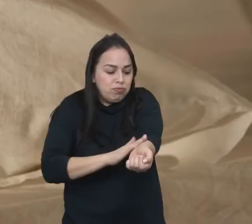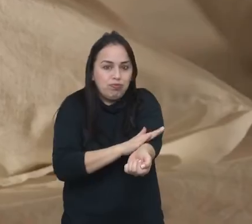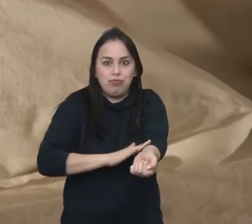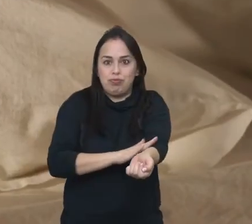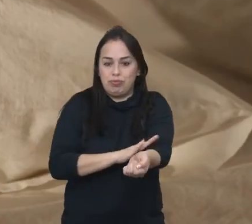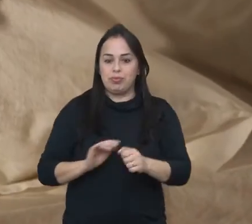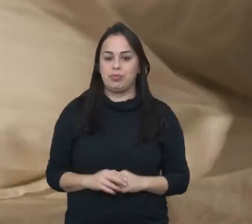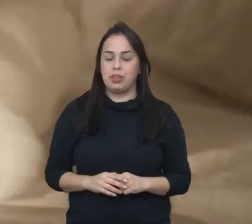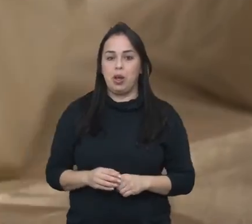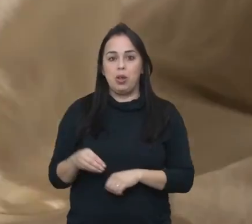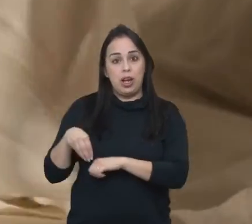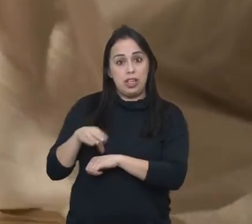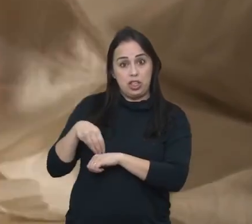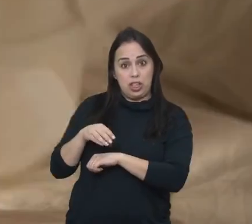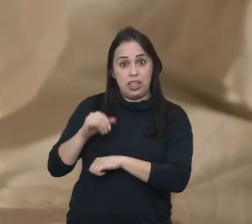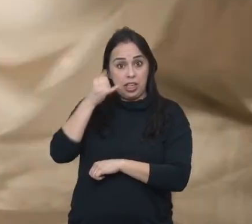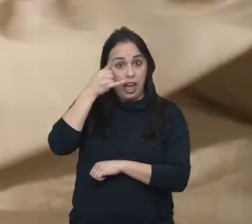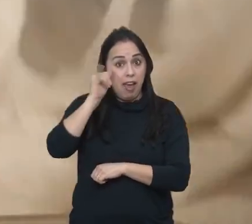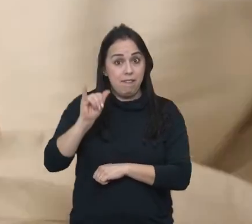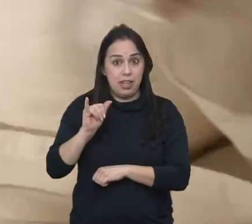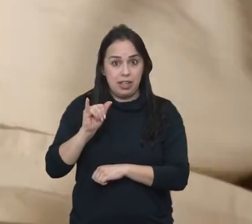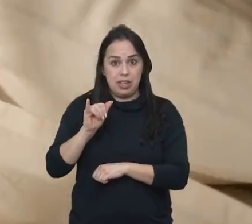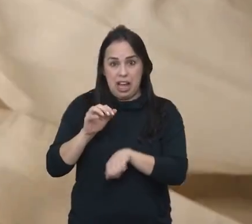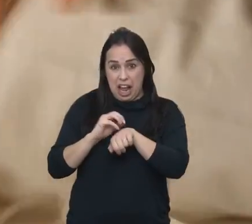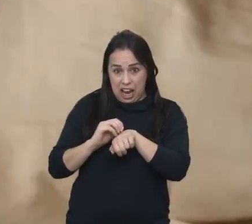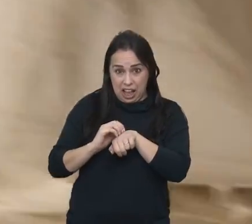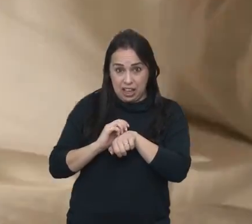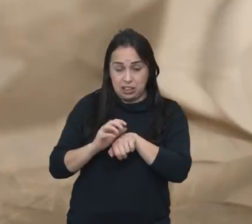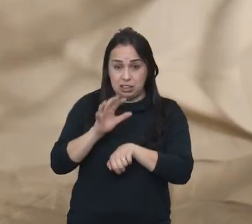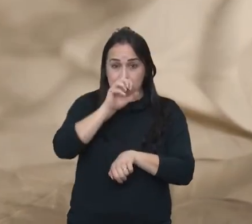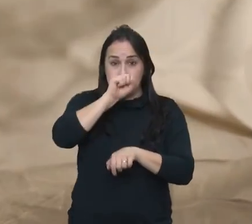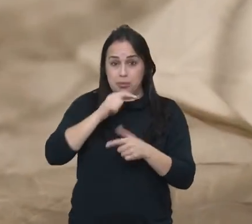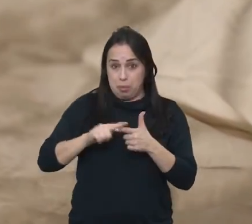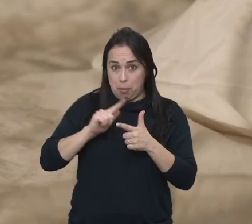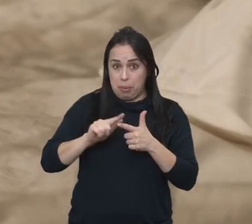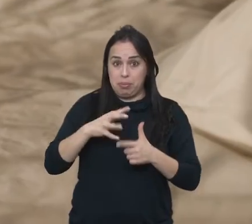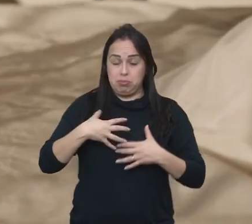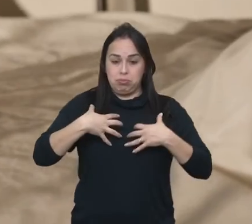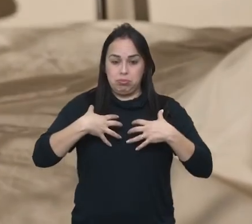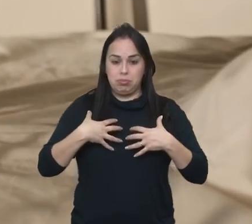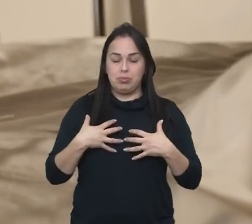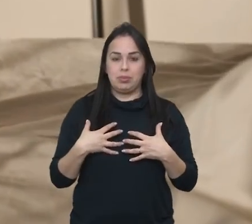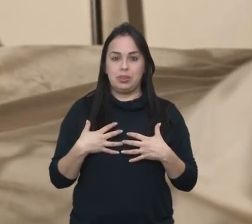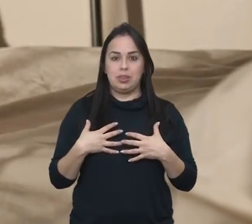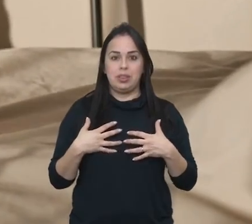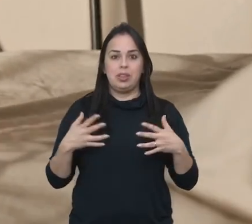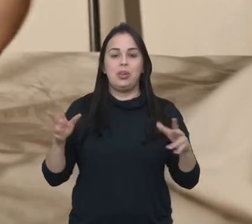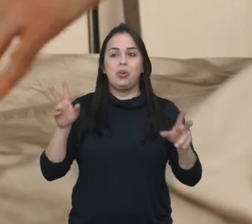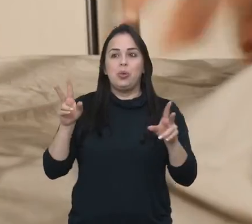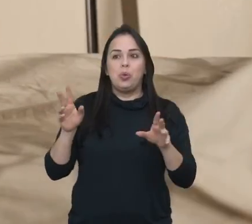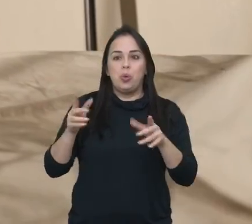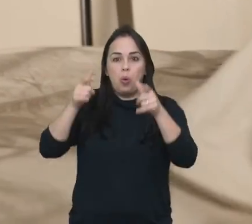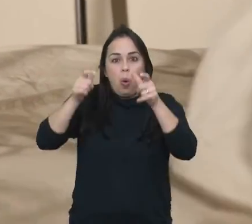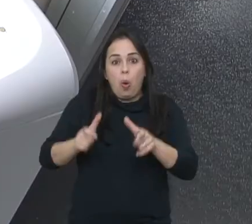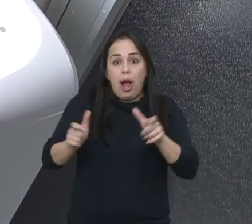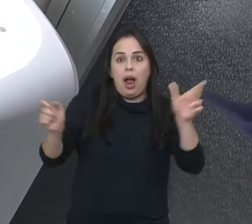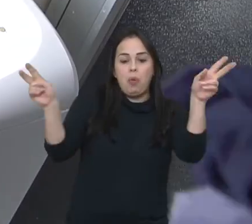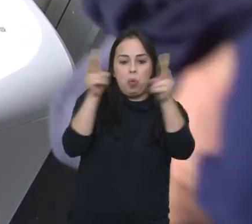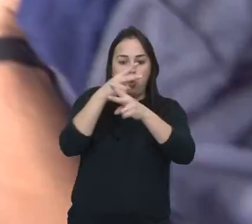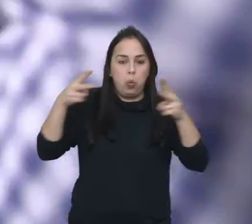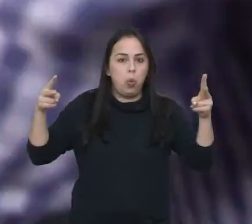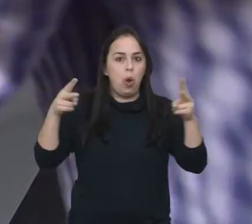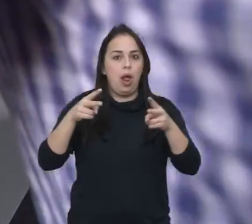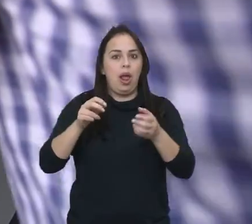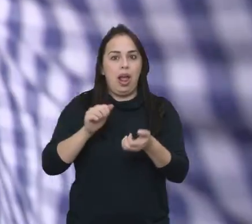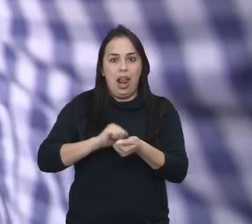local. Outras dicas que podem evitar o surgimento de alergias respiratórias são deixar o ambiente arejado,